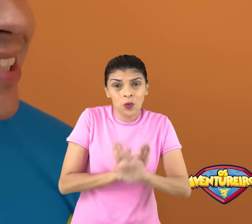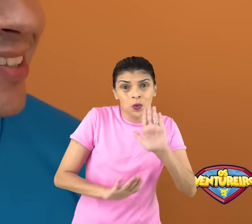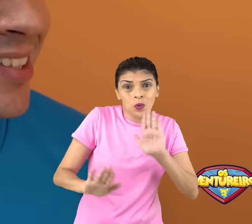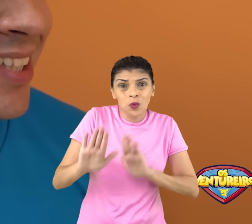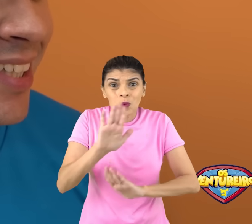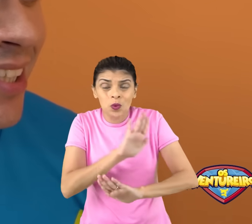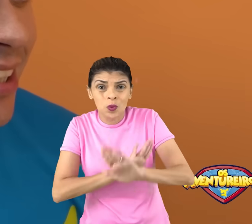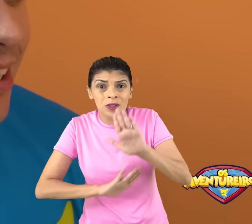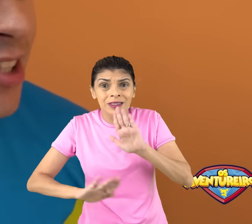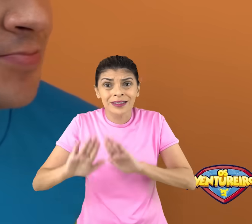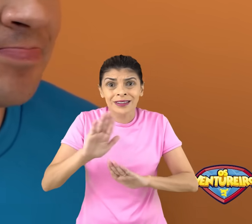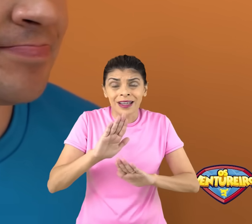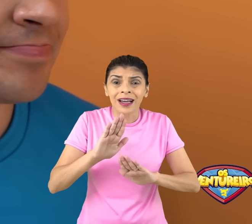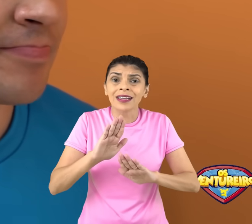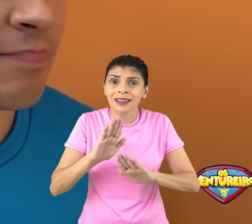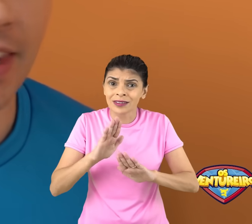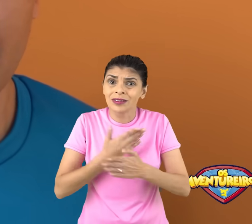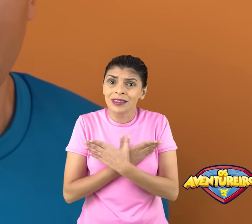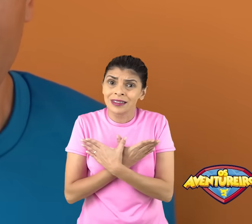Alice!